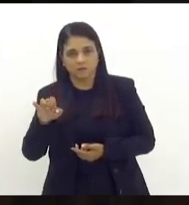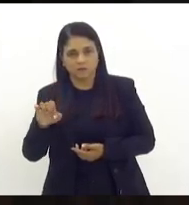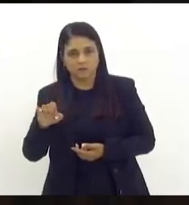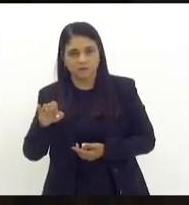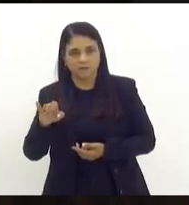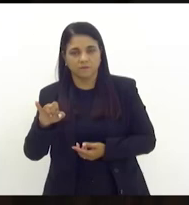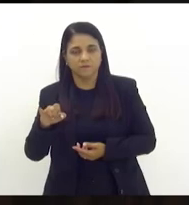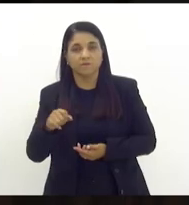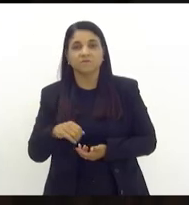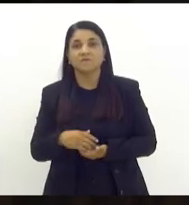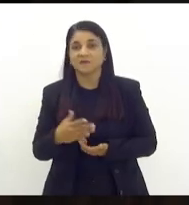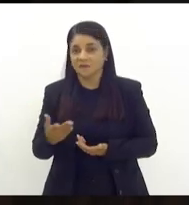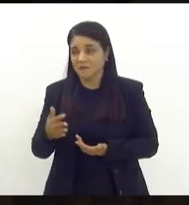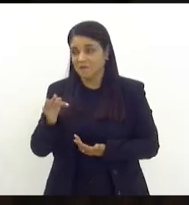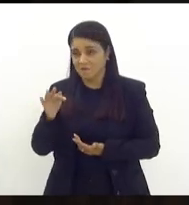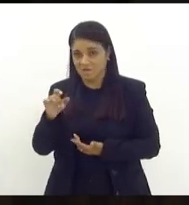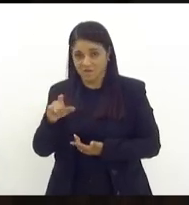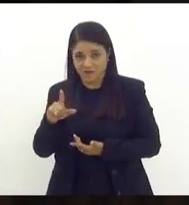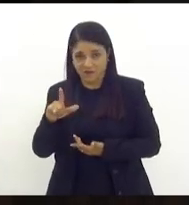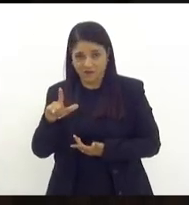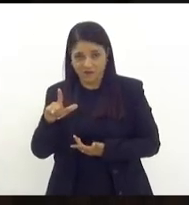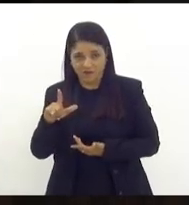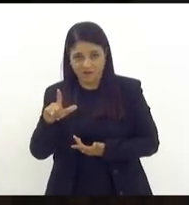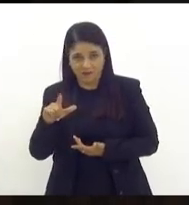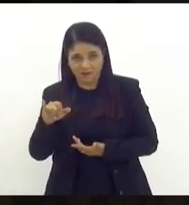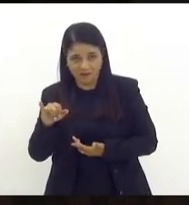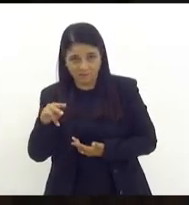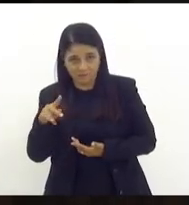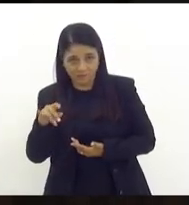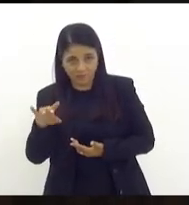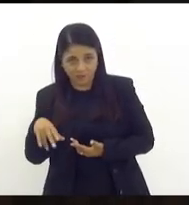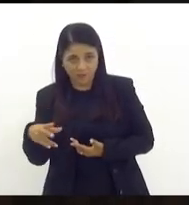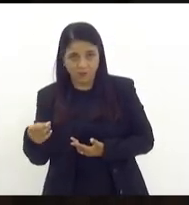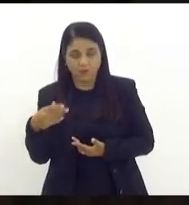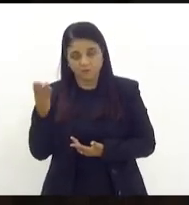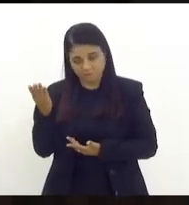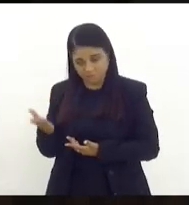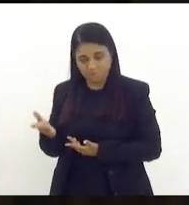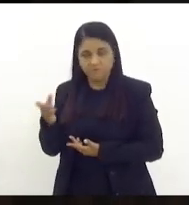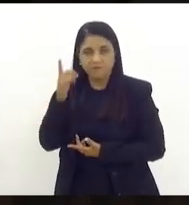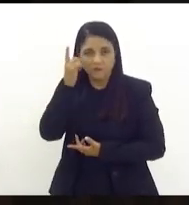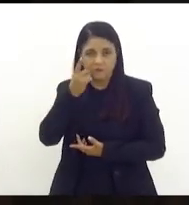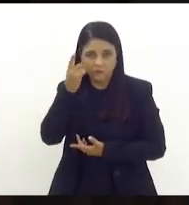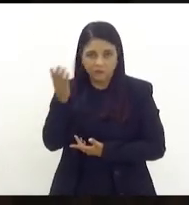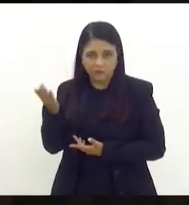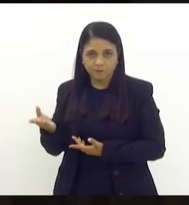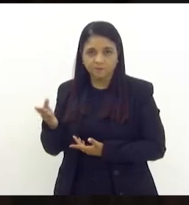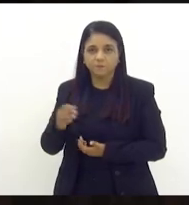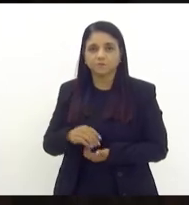Opa Filipe com a palavra nossa nova